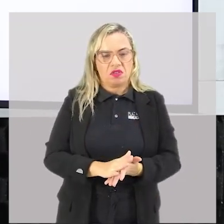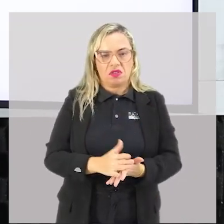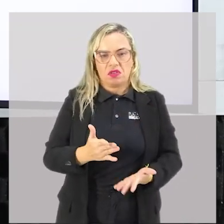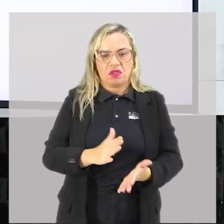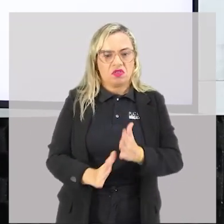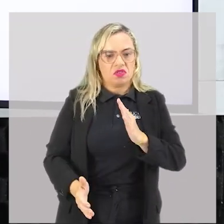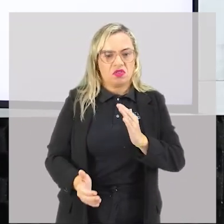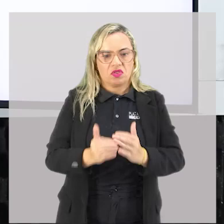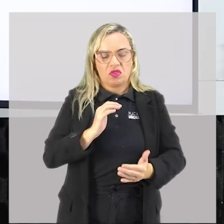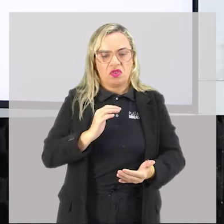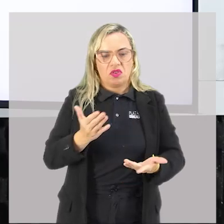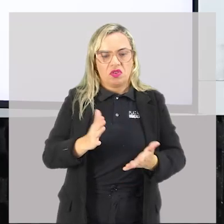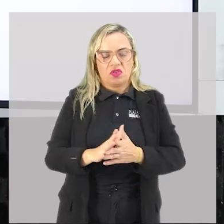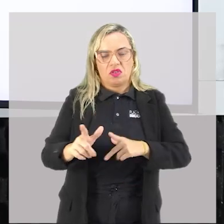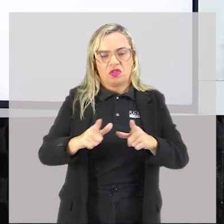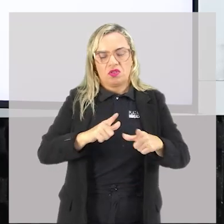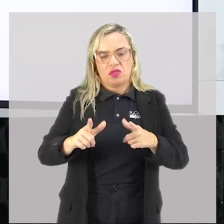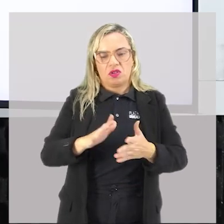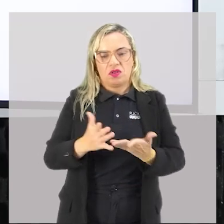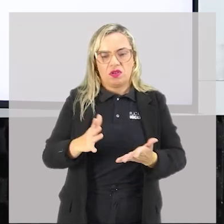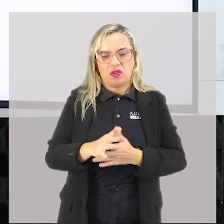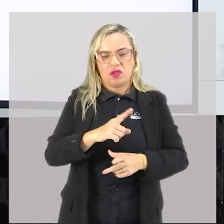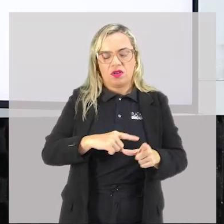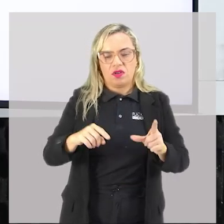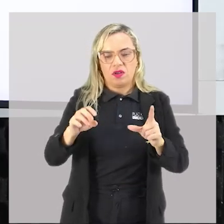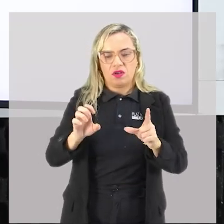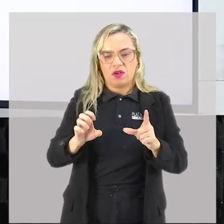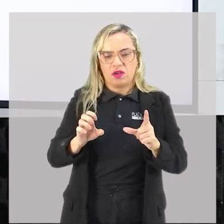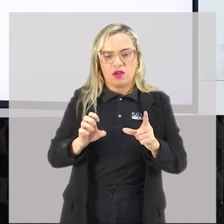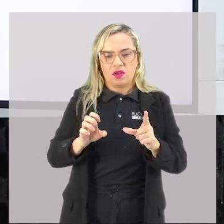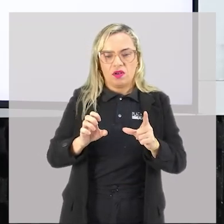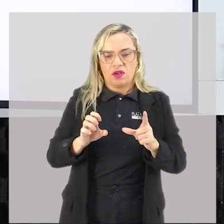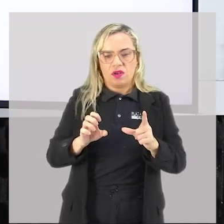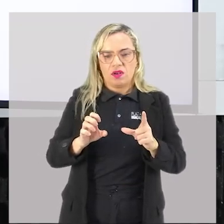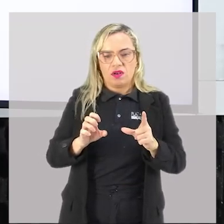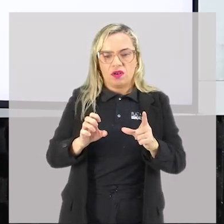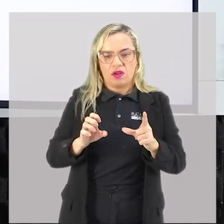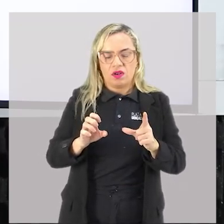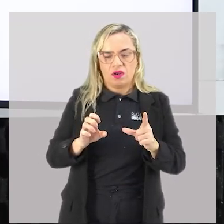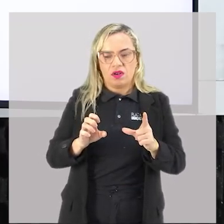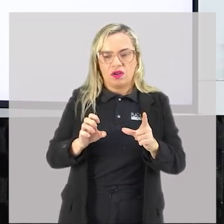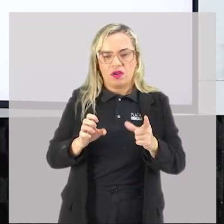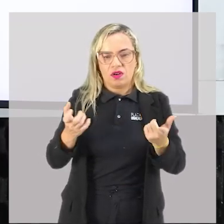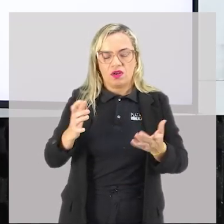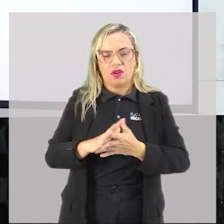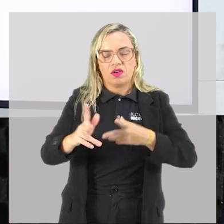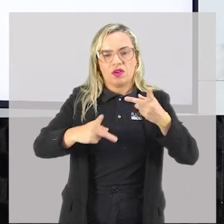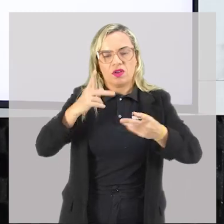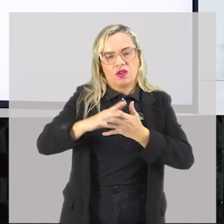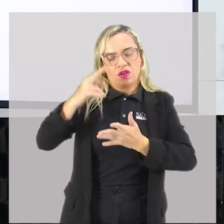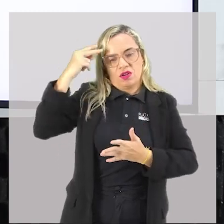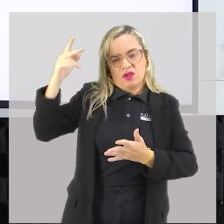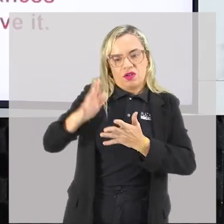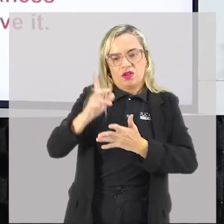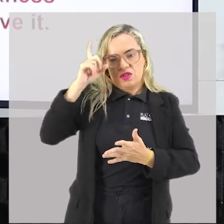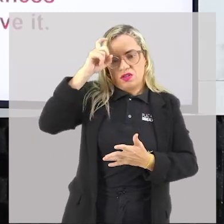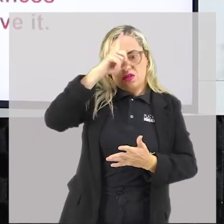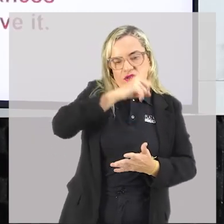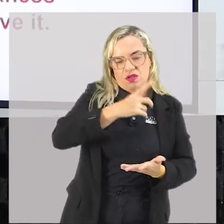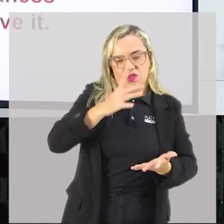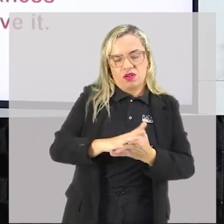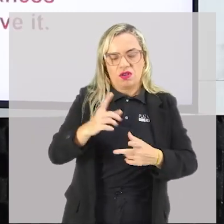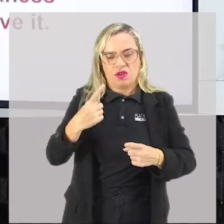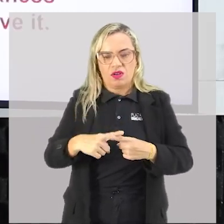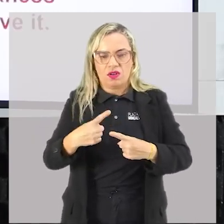Ou a letra E, conta uma experiência triste e difícil para justificar uma fraqueza. Então, lógico